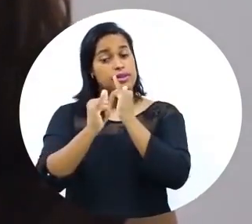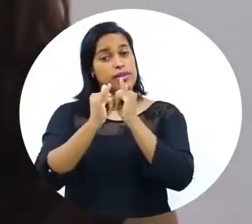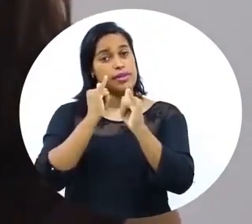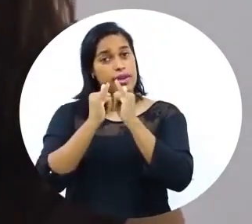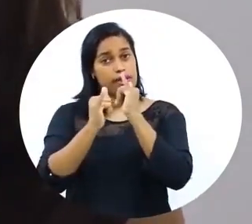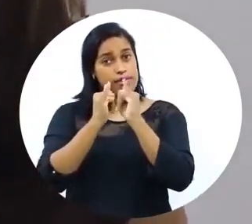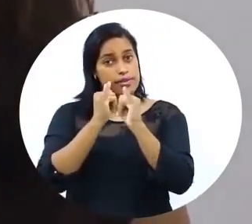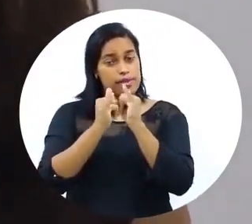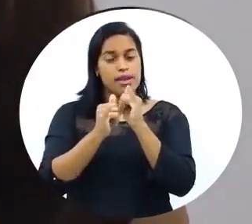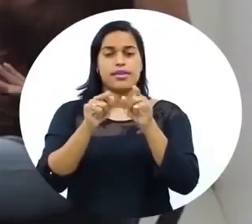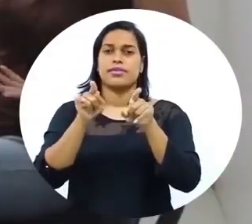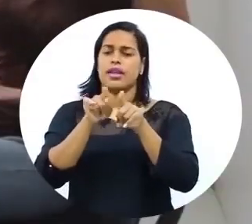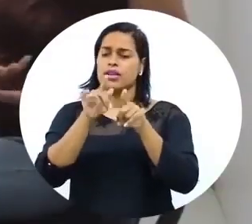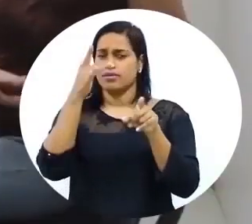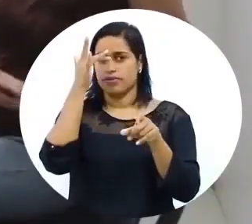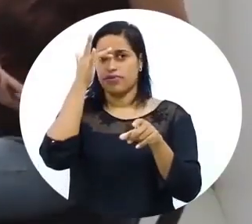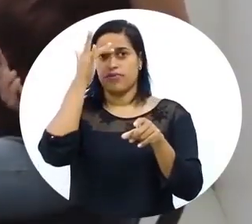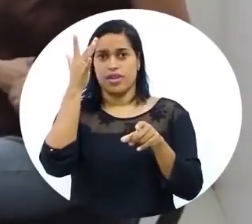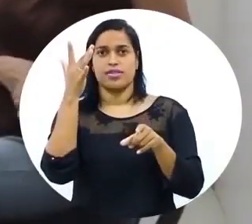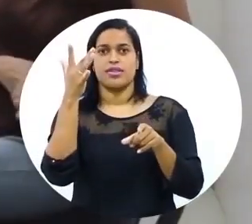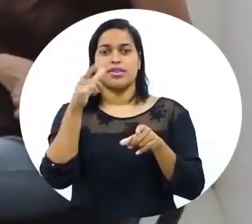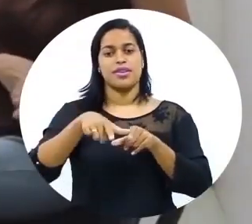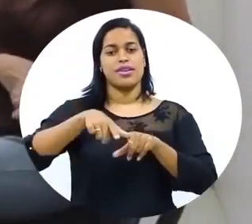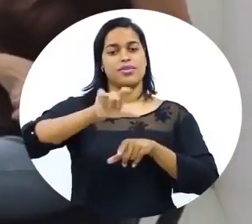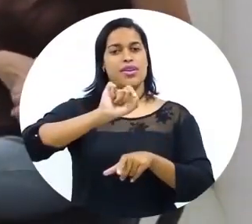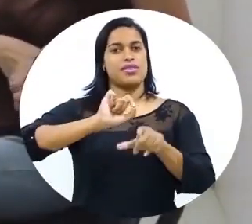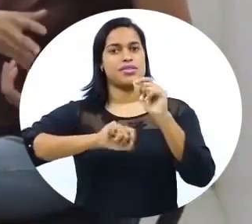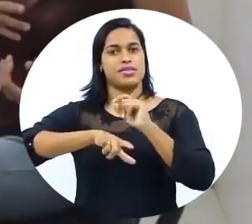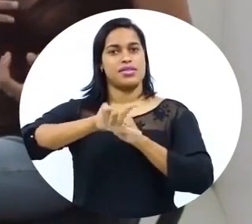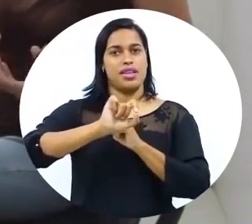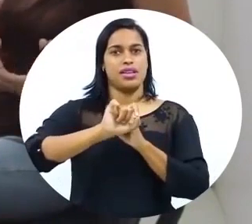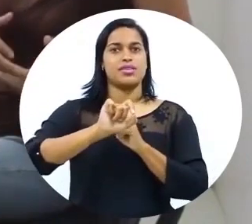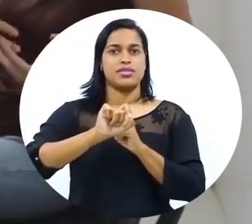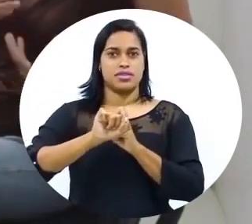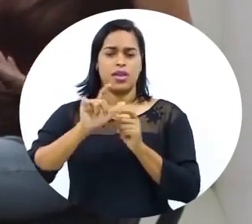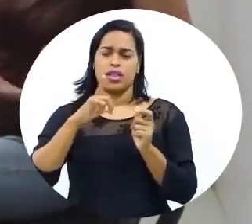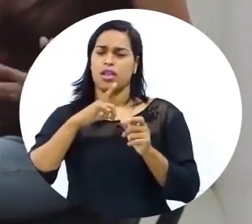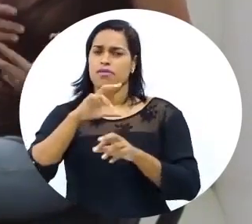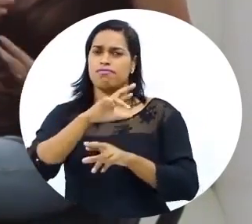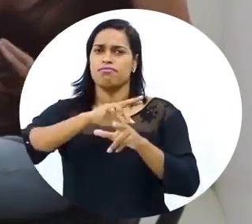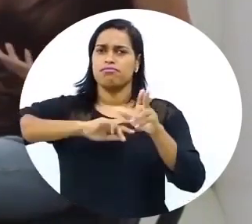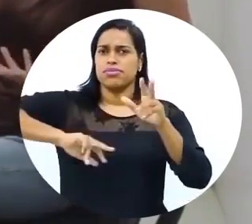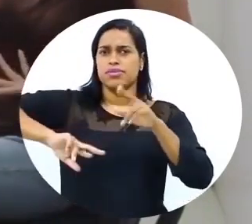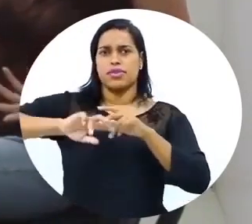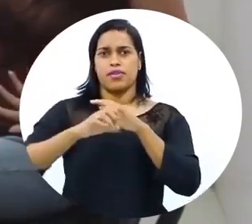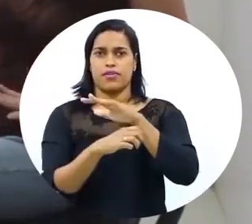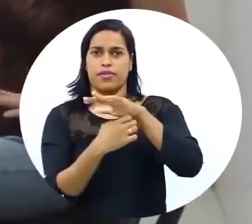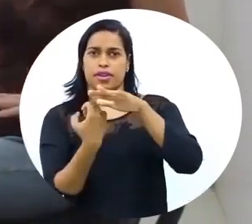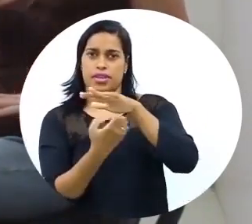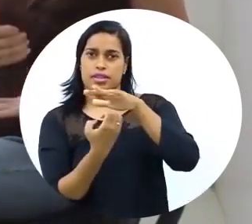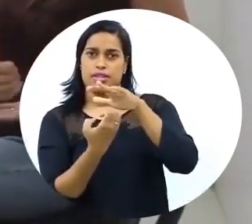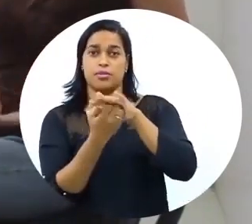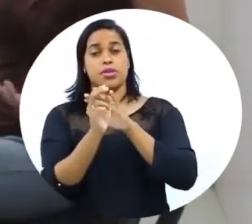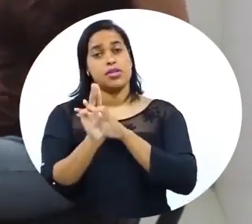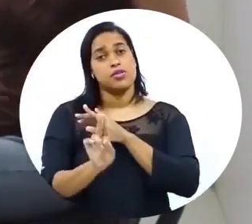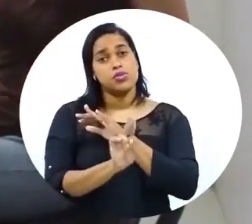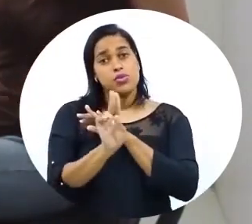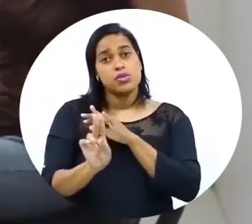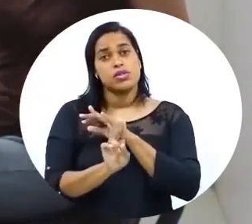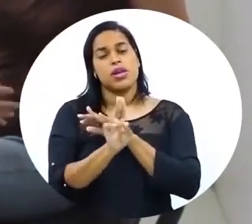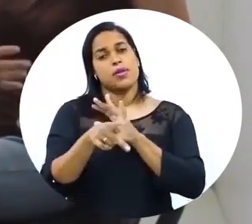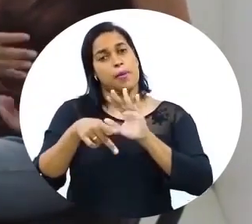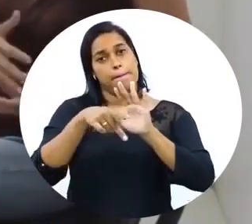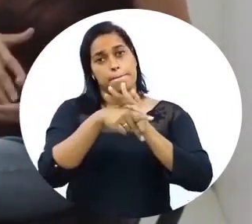a internet em si está facilitando muito o processo seletivo, né? A gente hoje tem várias empresas já utilizando seu próprio cadastro